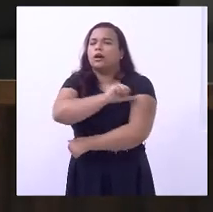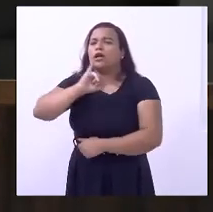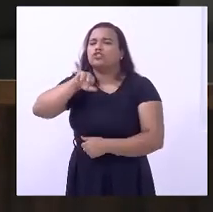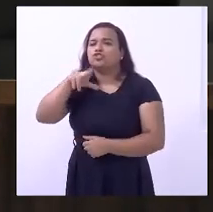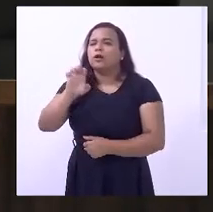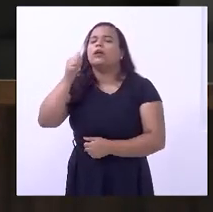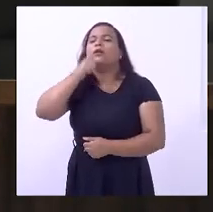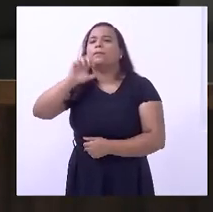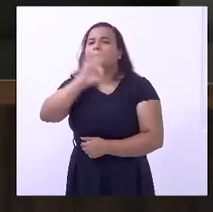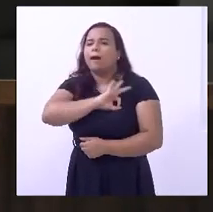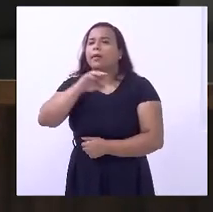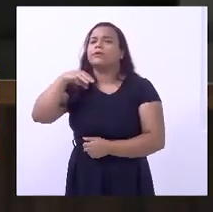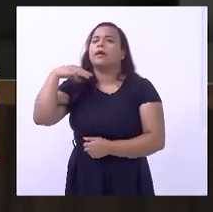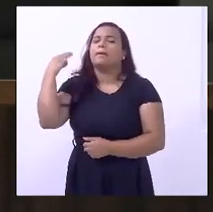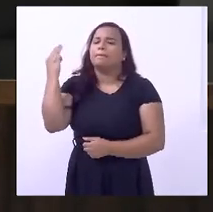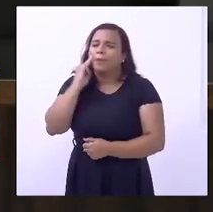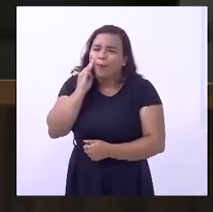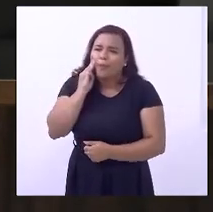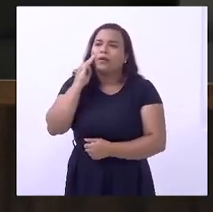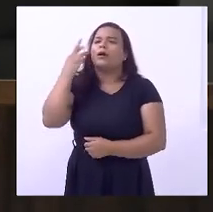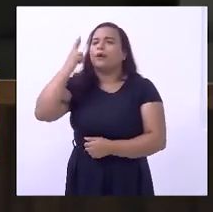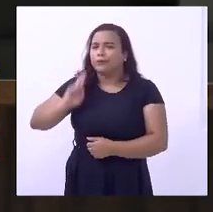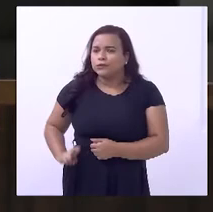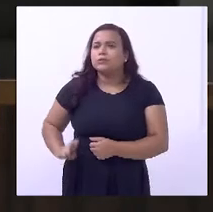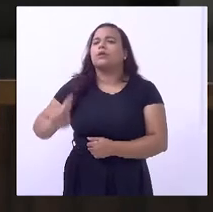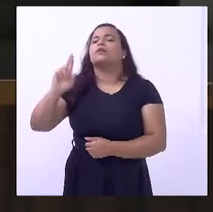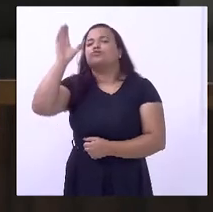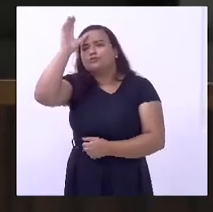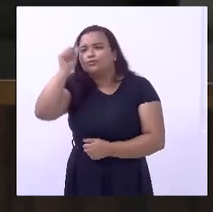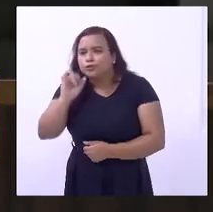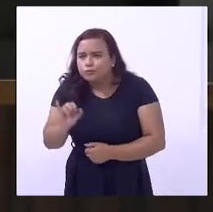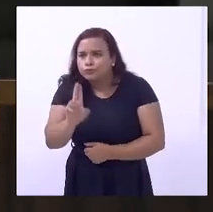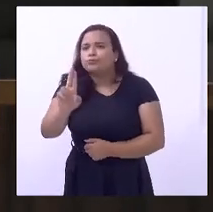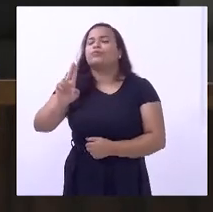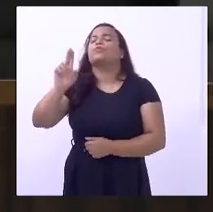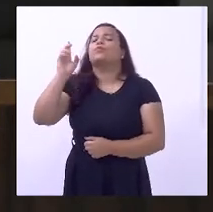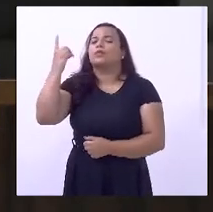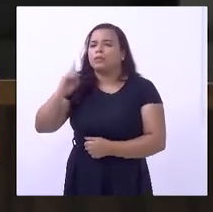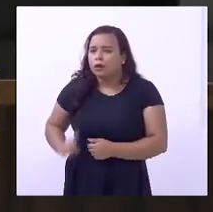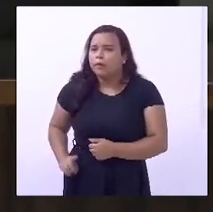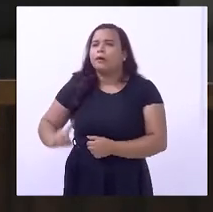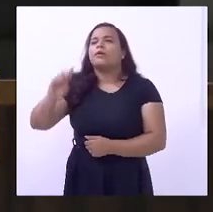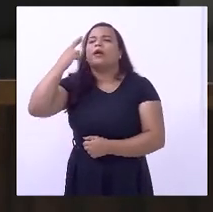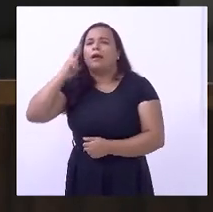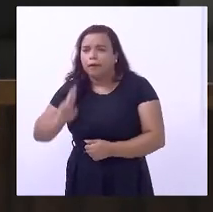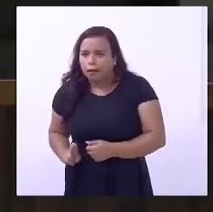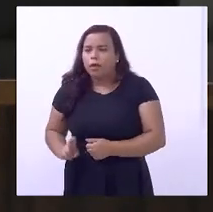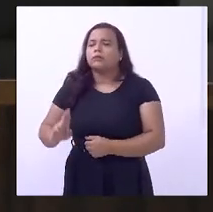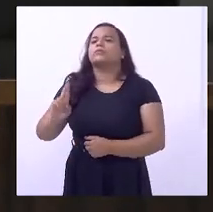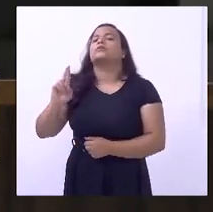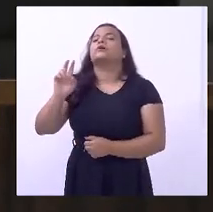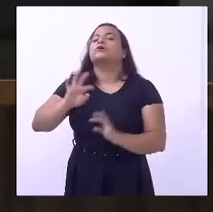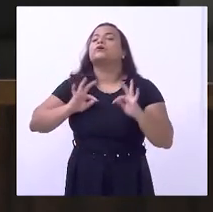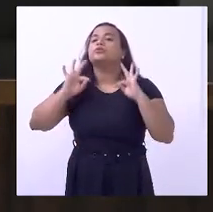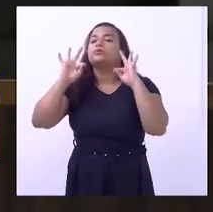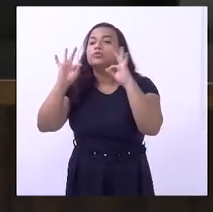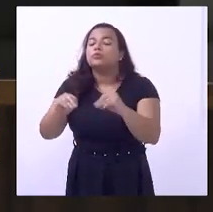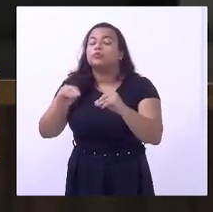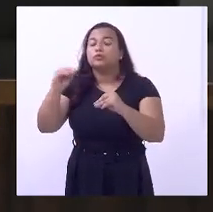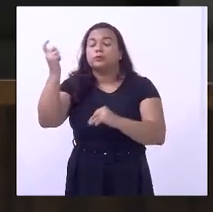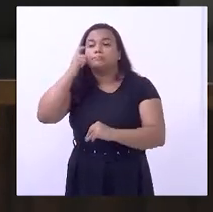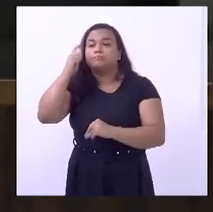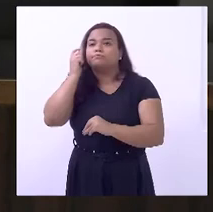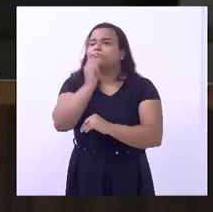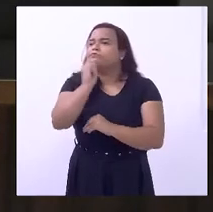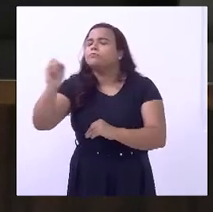Rocha, Mônica Francisco, Rosane Félix, Tia Ju, Dani Monteiro e Renata Souza. Institui a campanha de conscientização de combate à violência